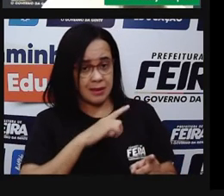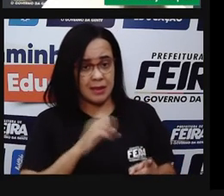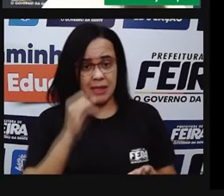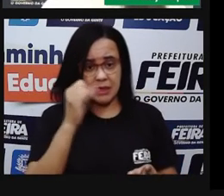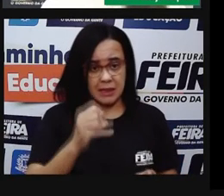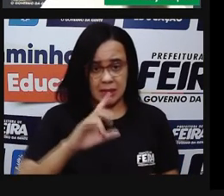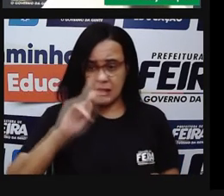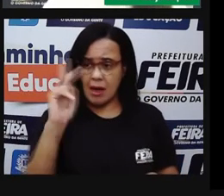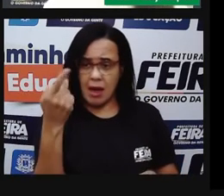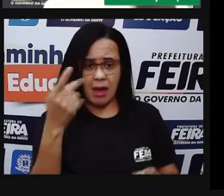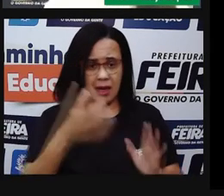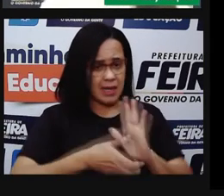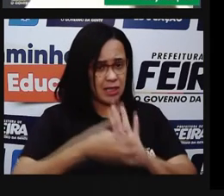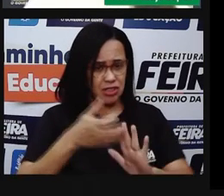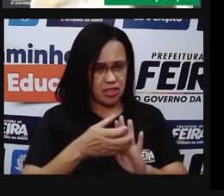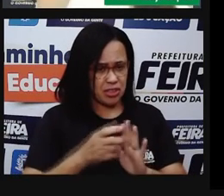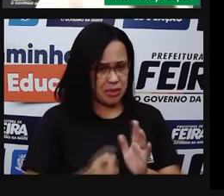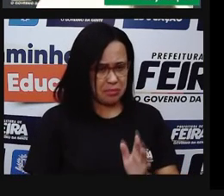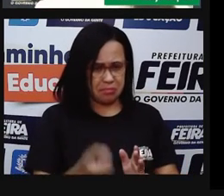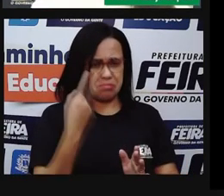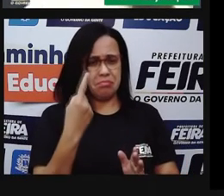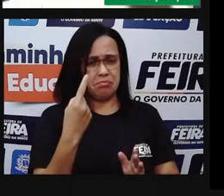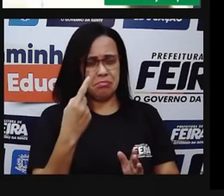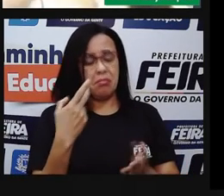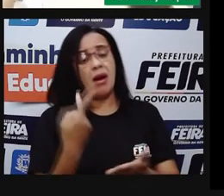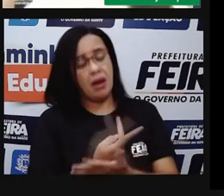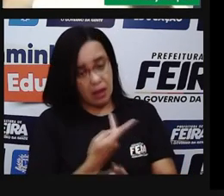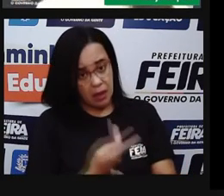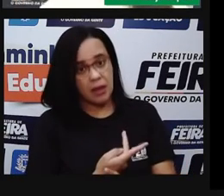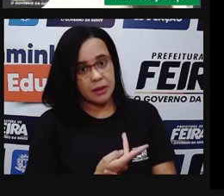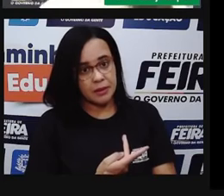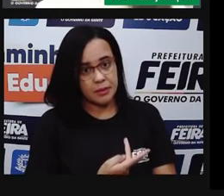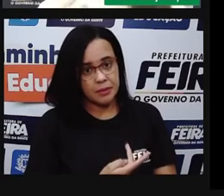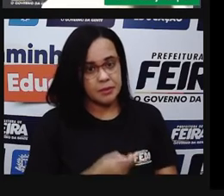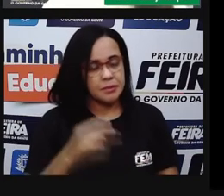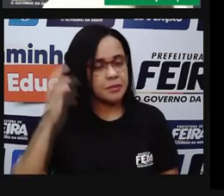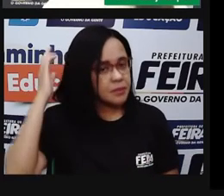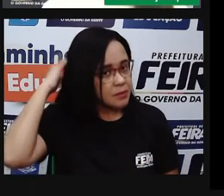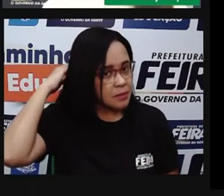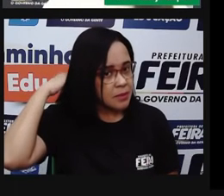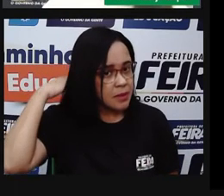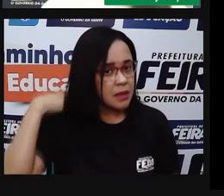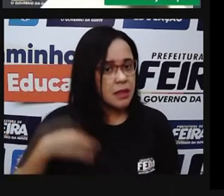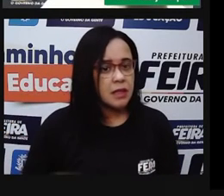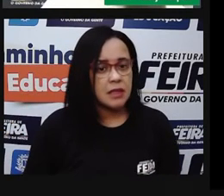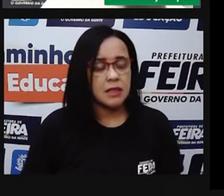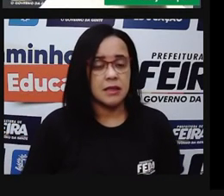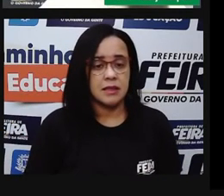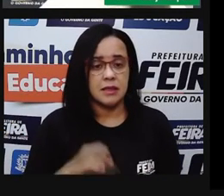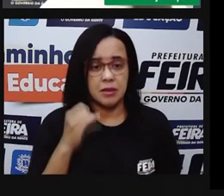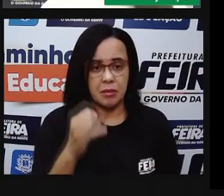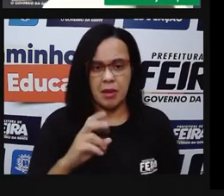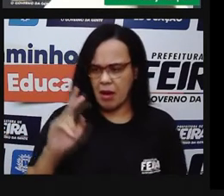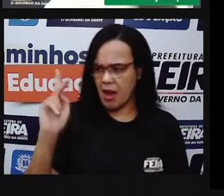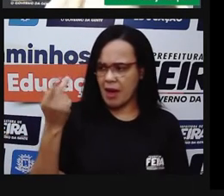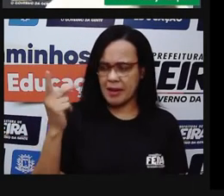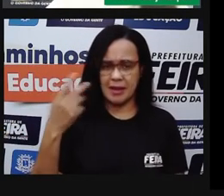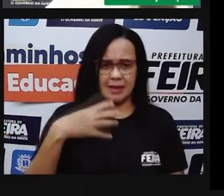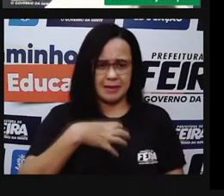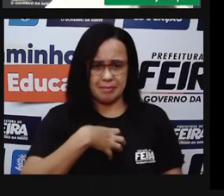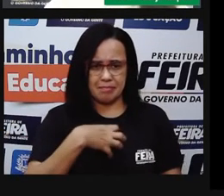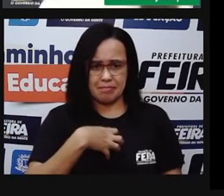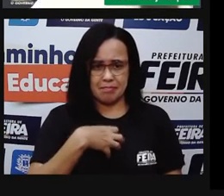ficar lena. Então, mesmo que a gente afirme, mesmo que a gente diga que o H, ele não tem som, ele faz